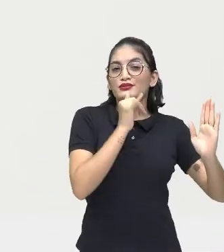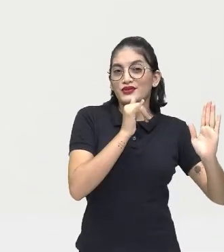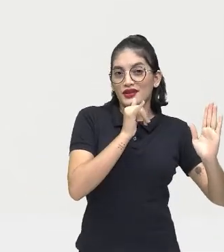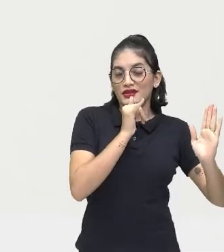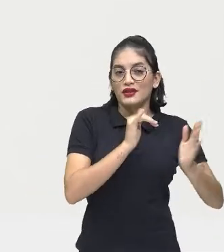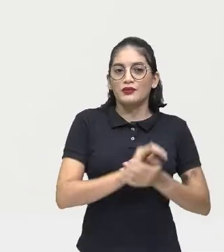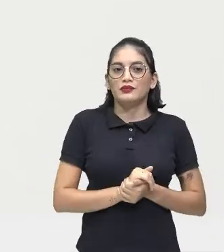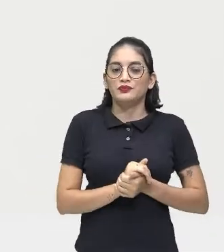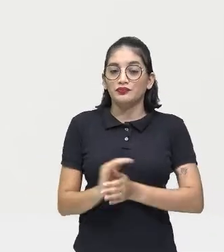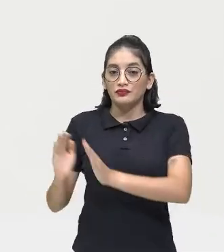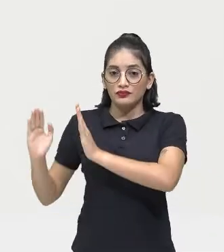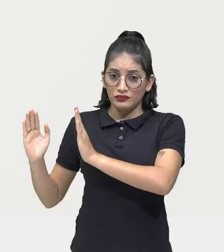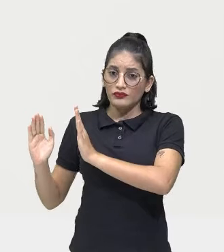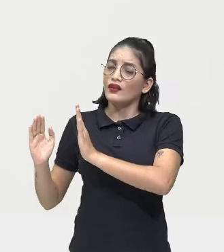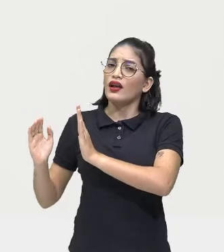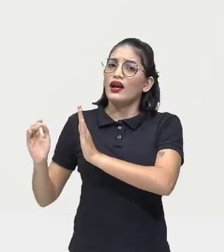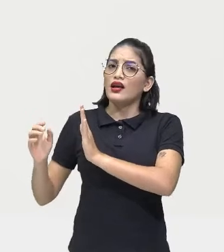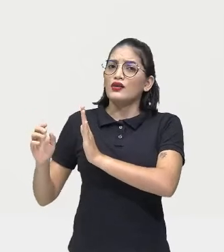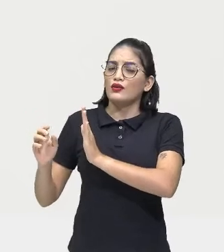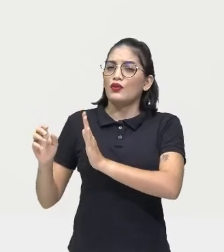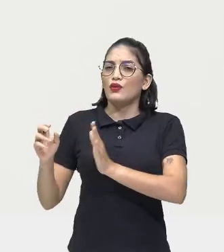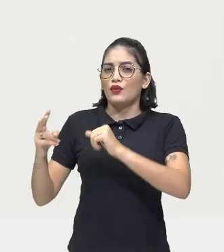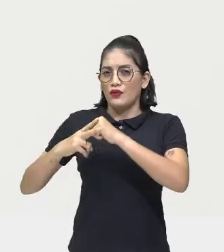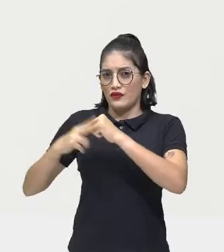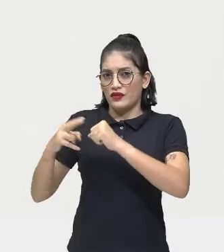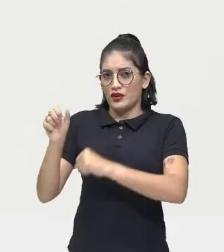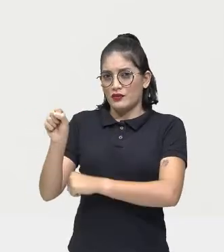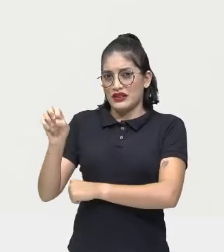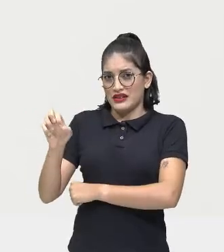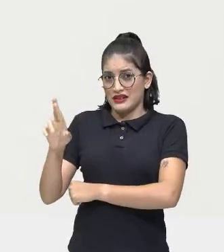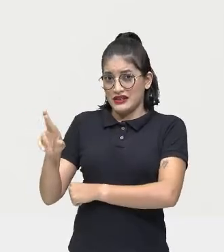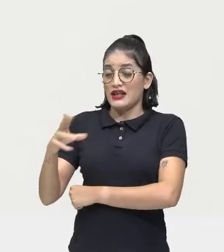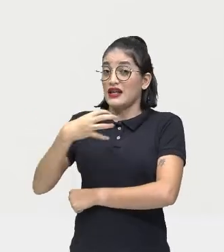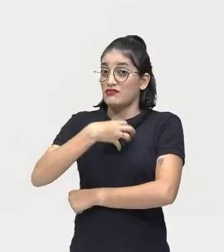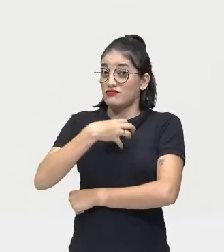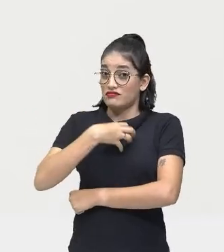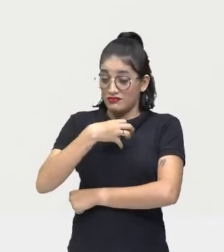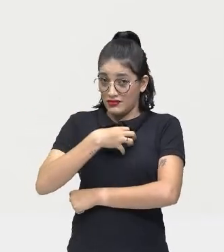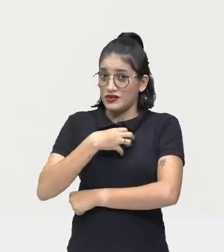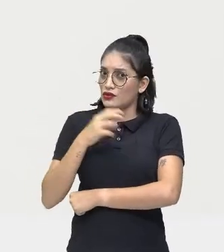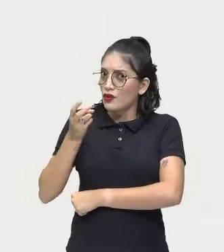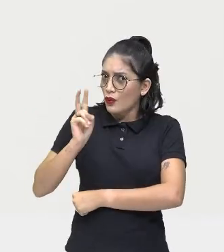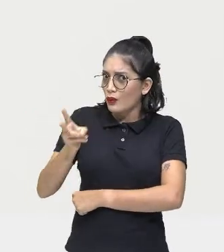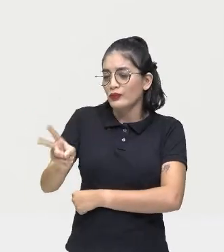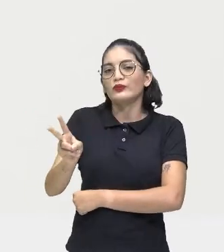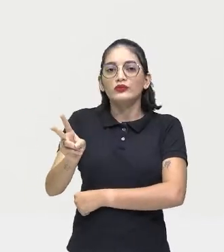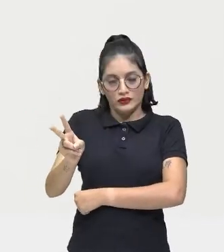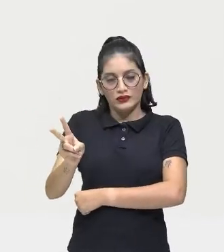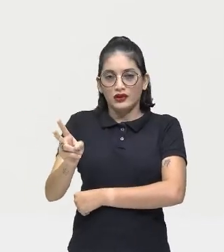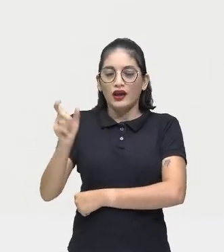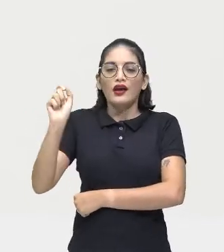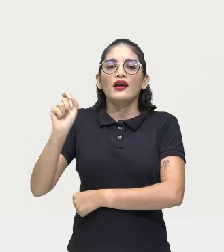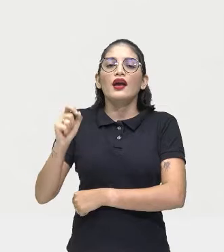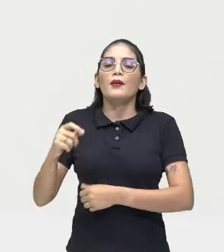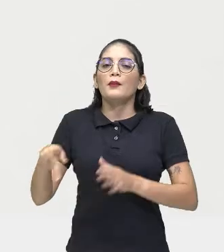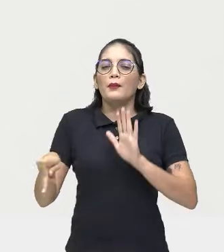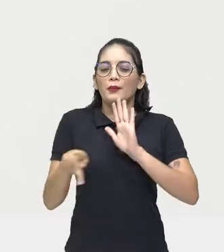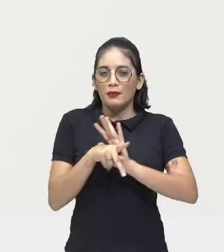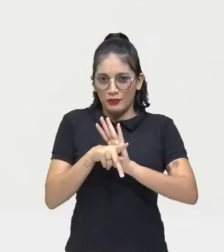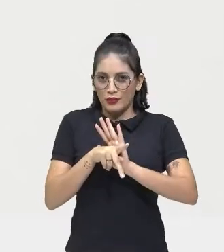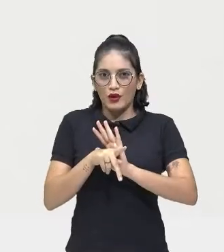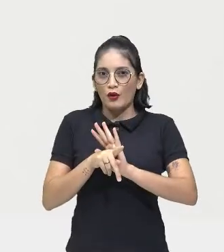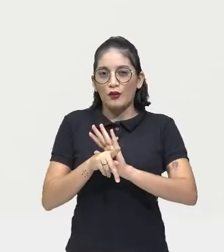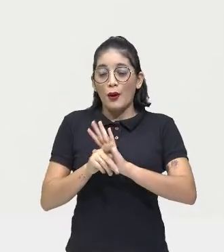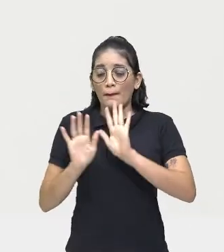verbo ser, observe que ele expressa para a gente um estado permanente, algo que é daquele modo e não